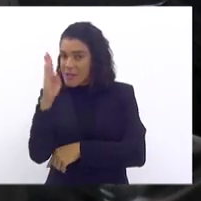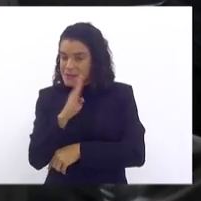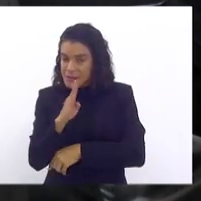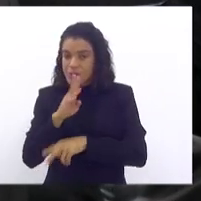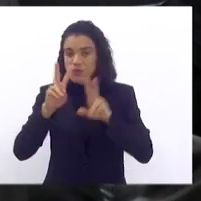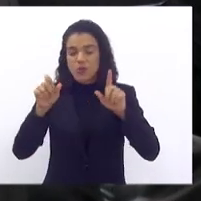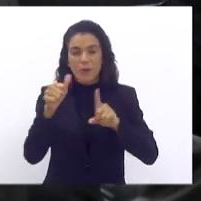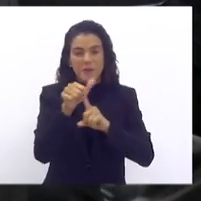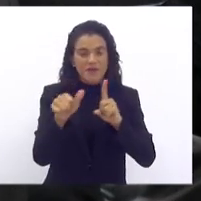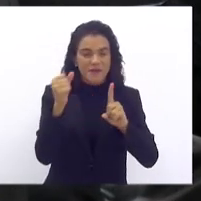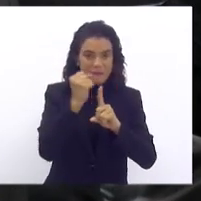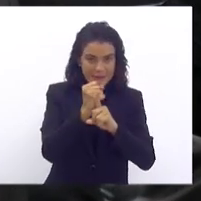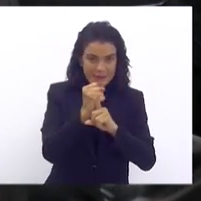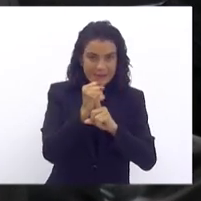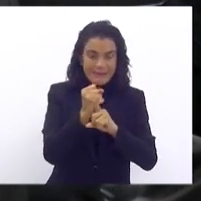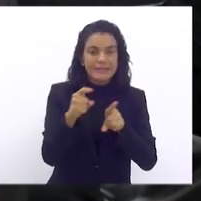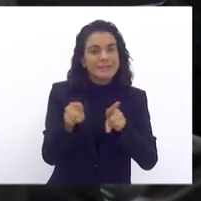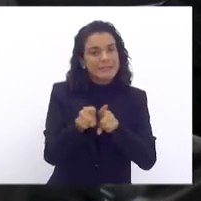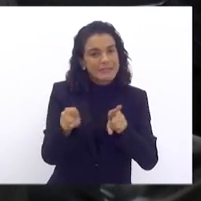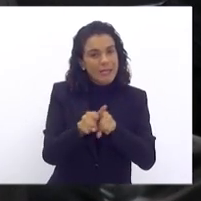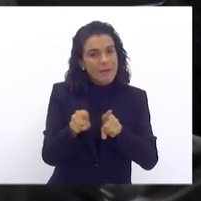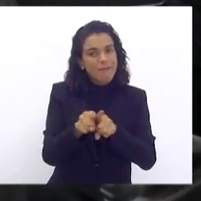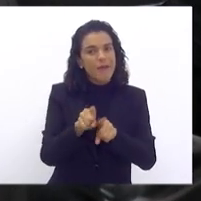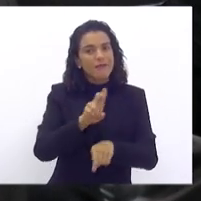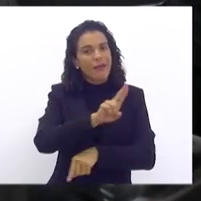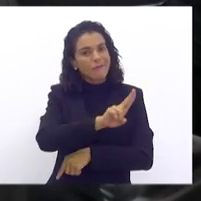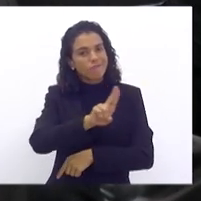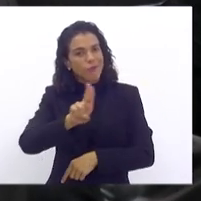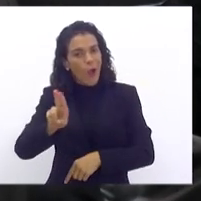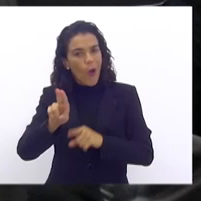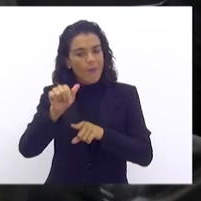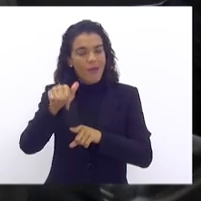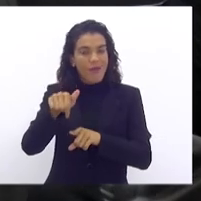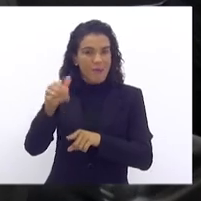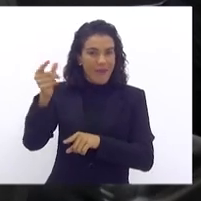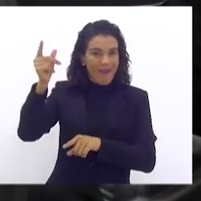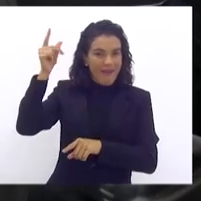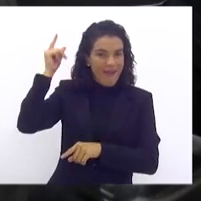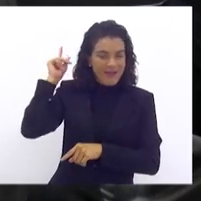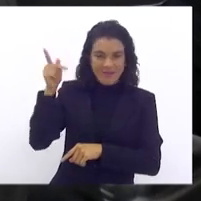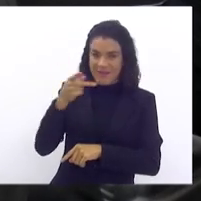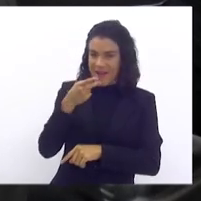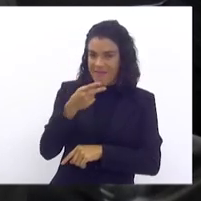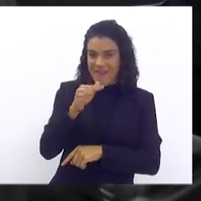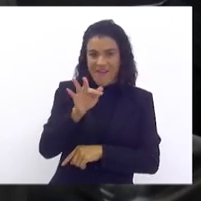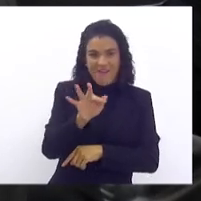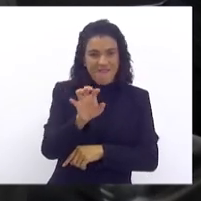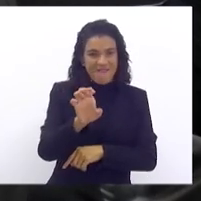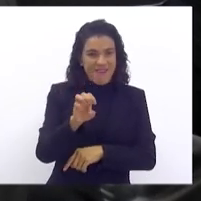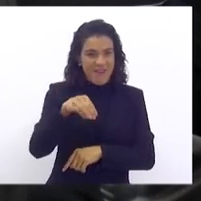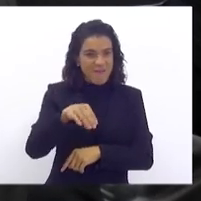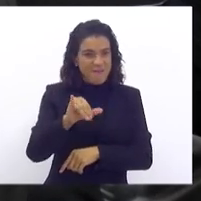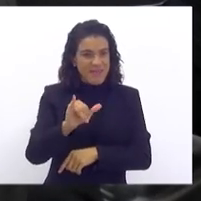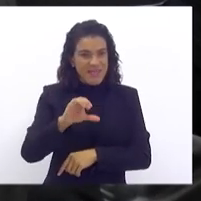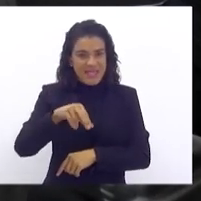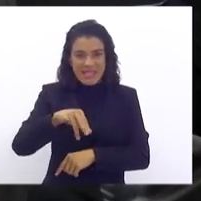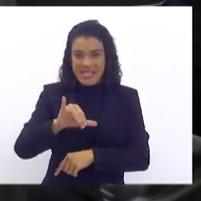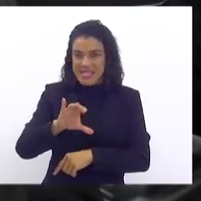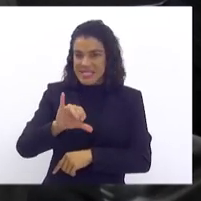e nomear esse problema, né? Nomear esse fenômeno que, na época, o feminicídio, ninguém falava sobre esse termo, ali